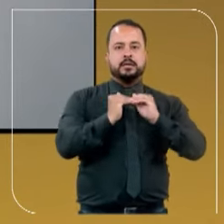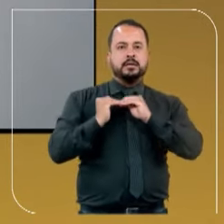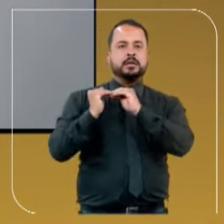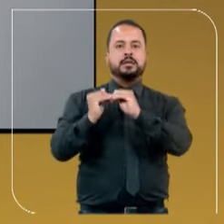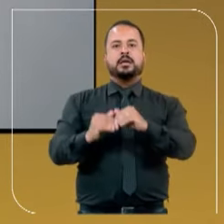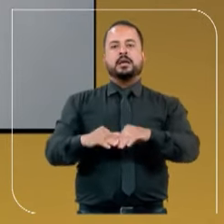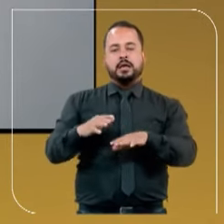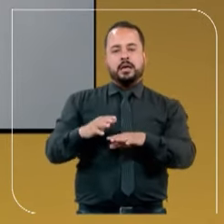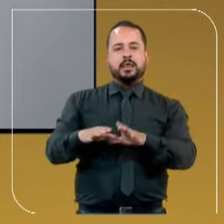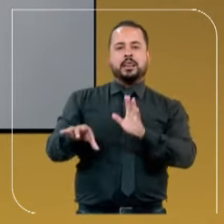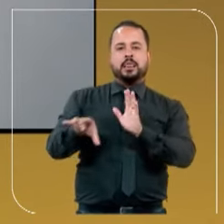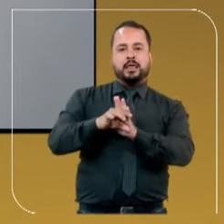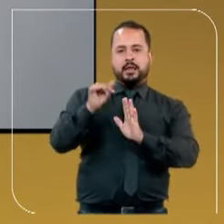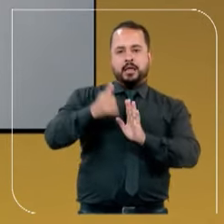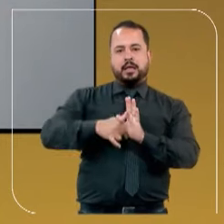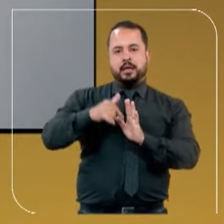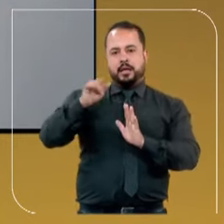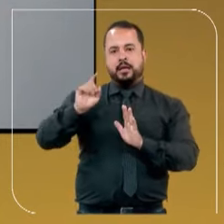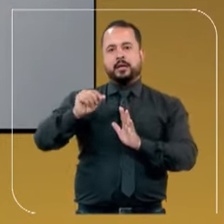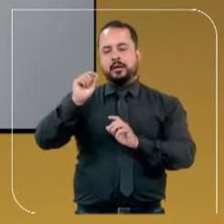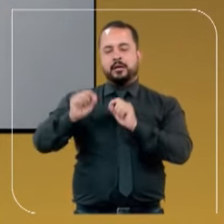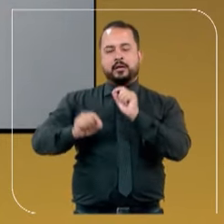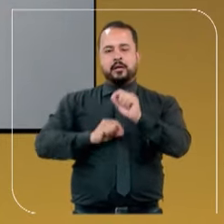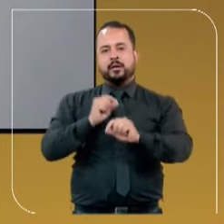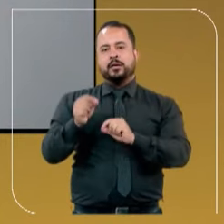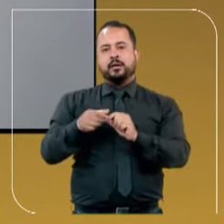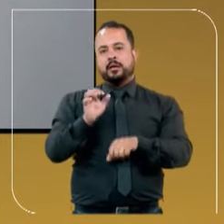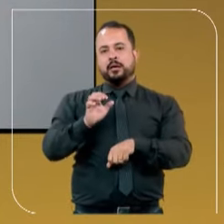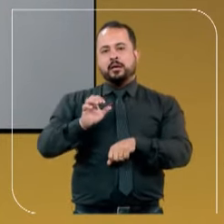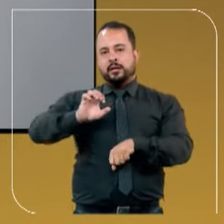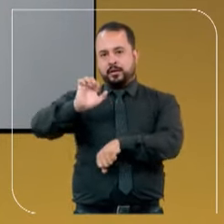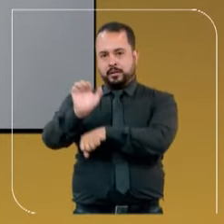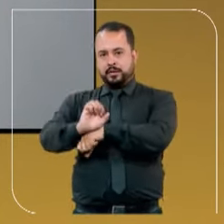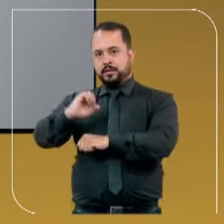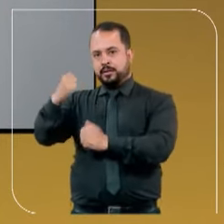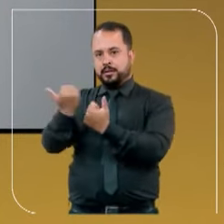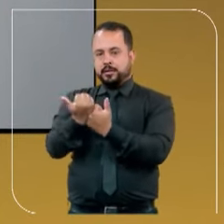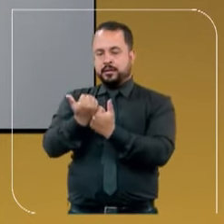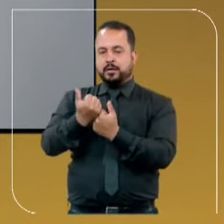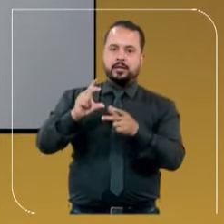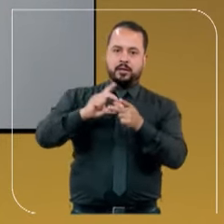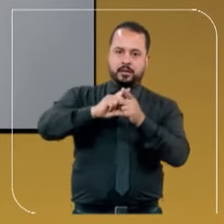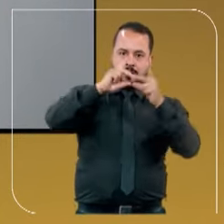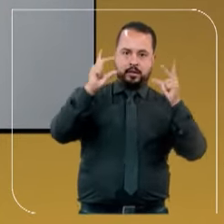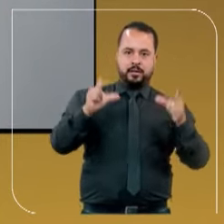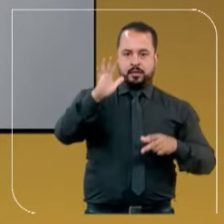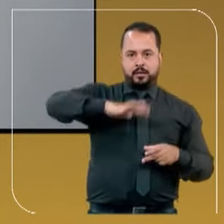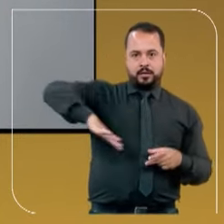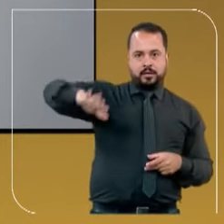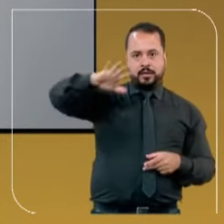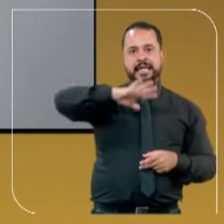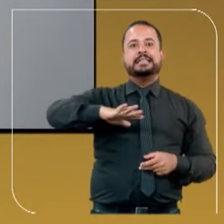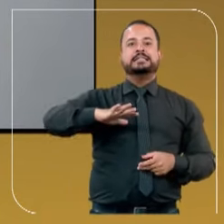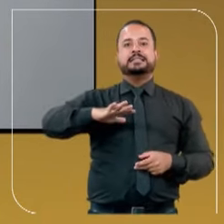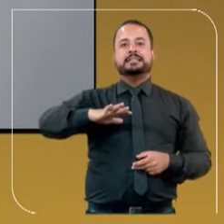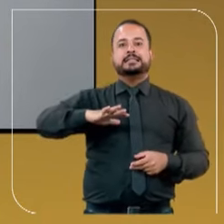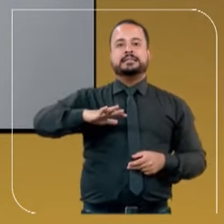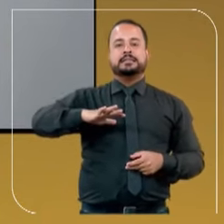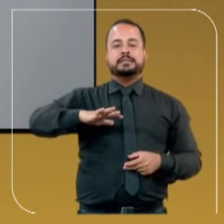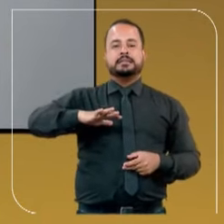a lei, fortalecendo assim o Estado democrático de direito. Ademais,